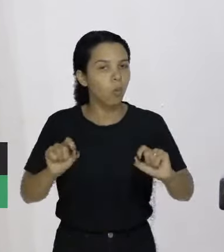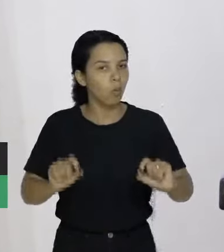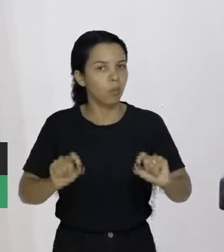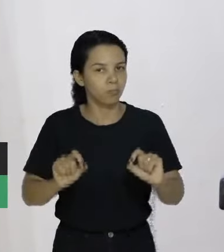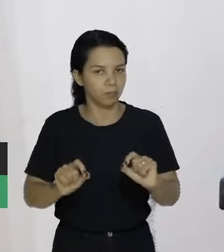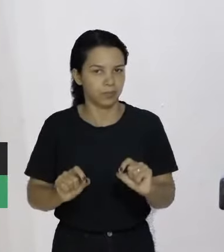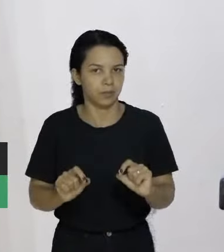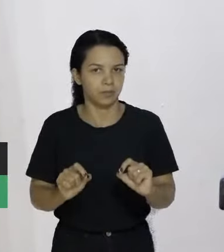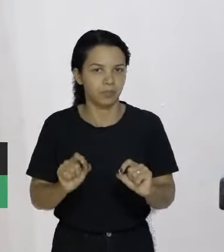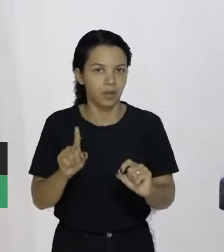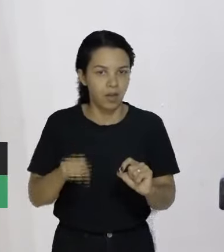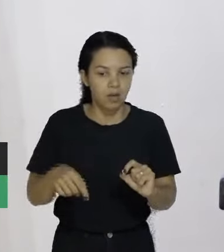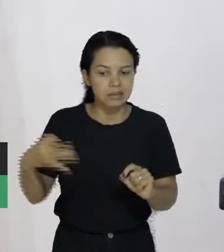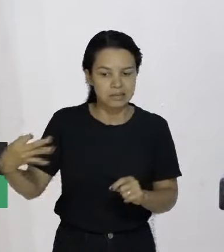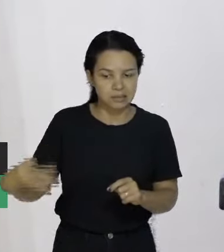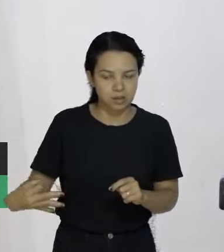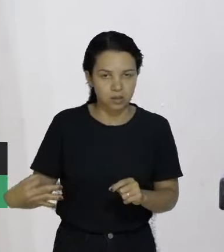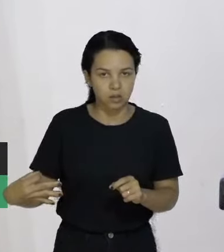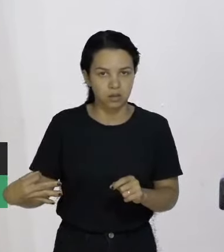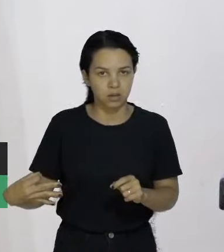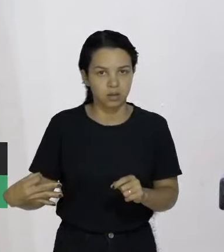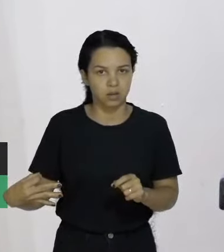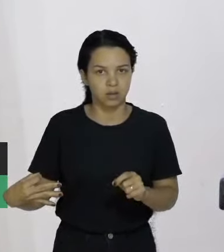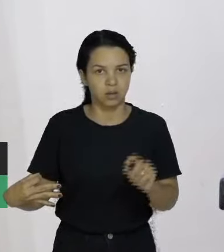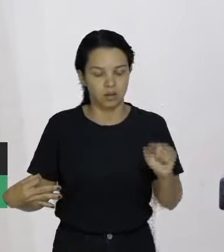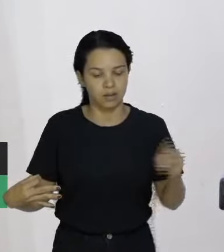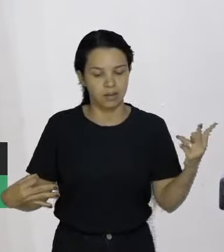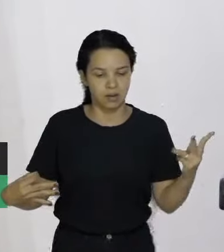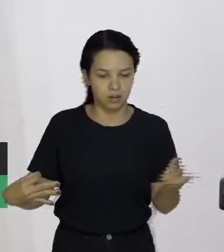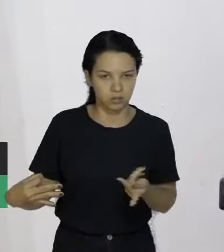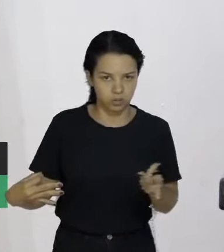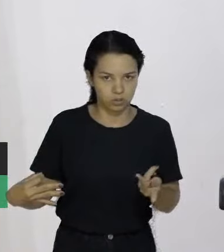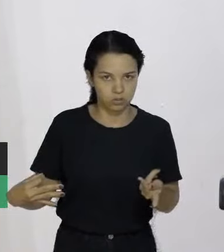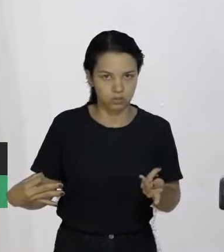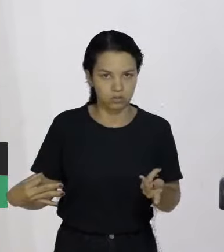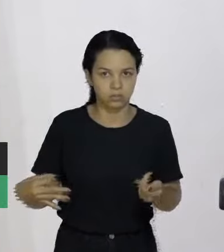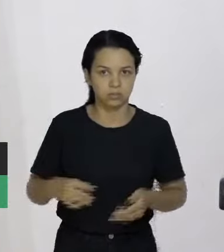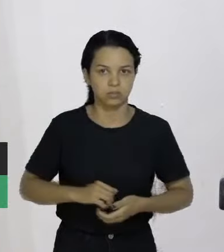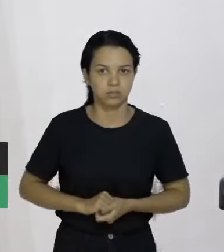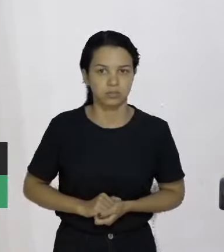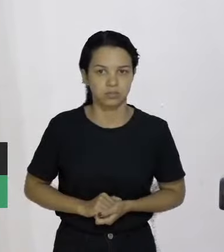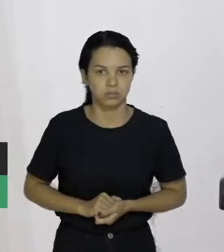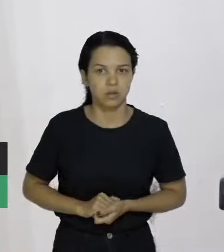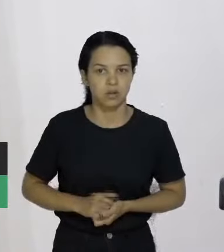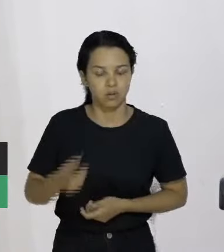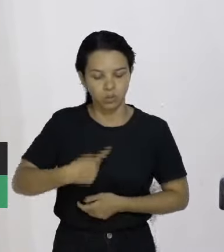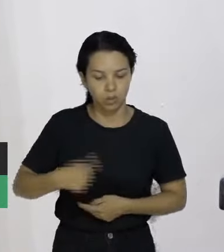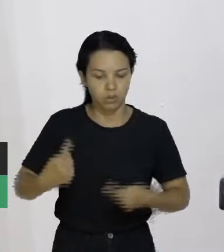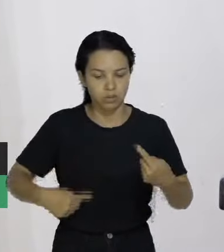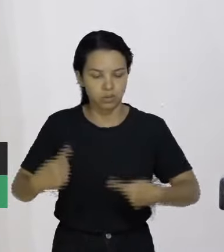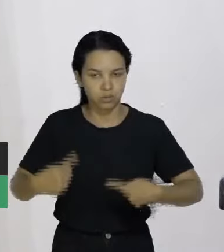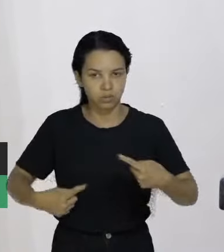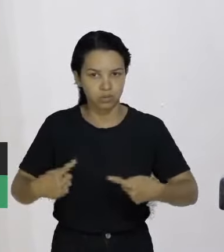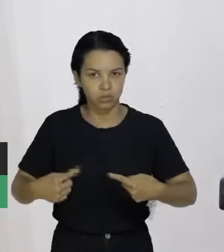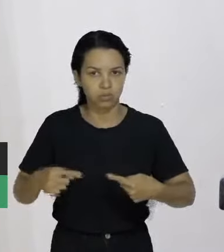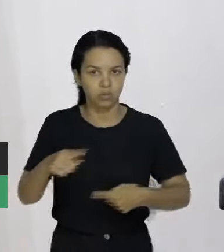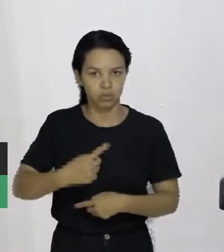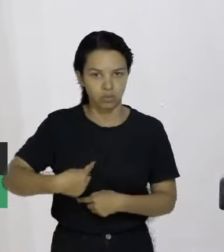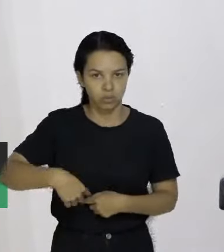daquilo que é certo e daquilo que é errado aqui se coloca que nós